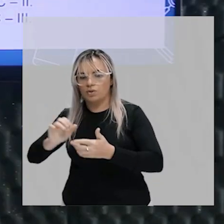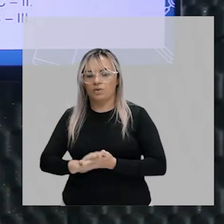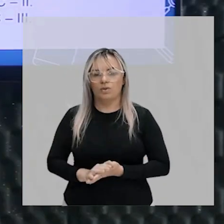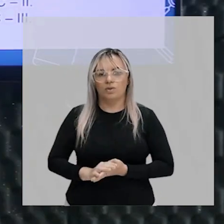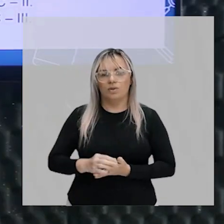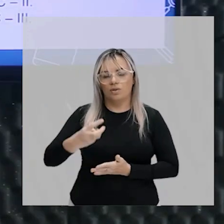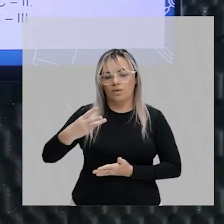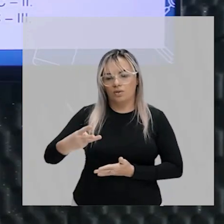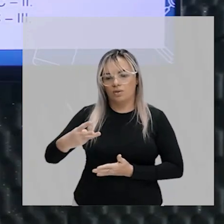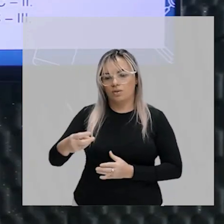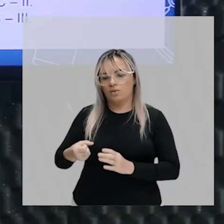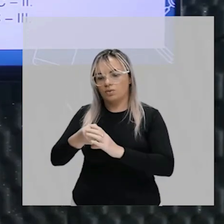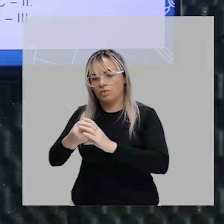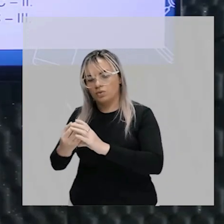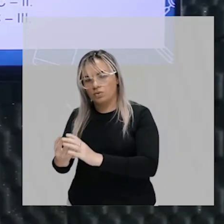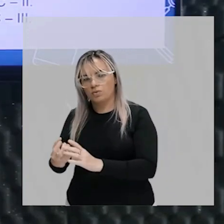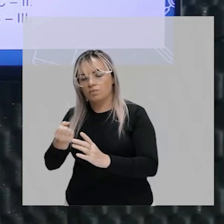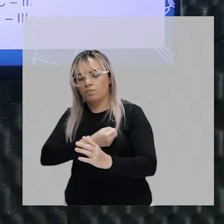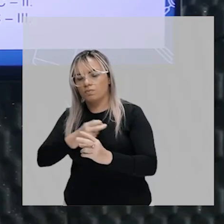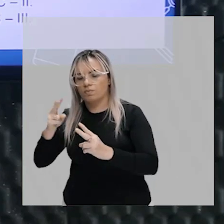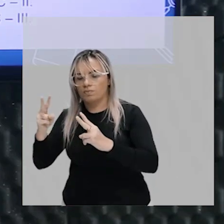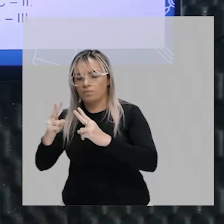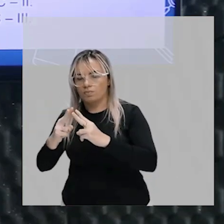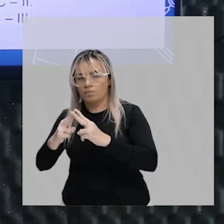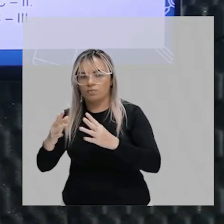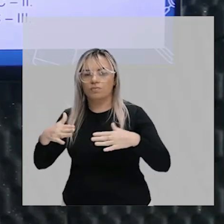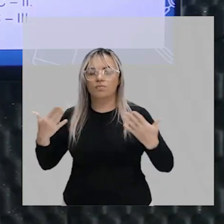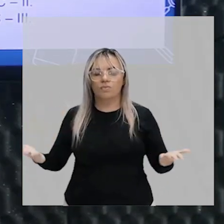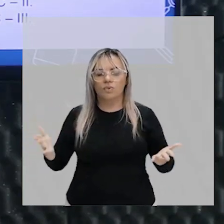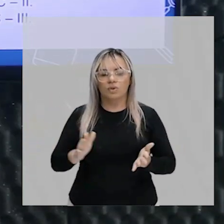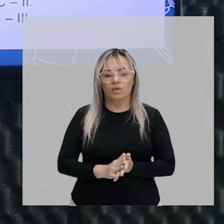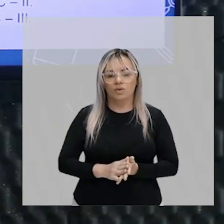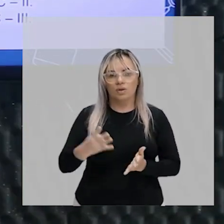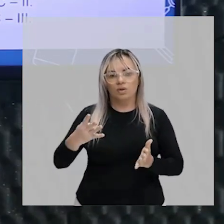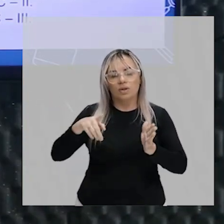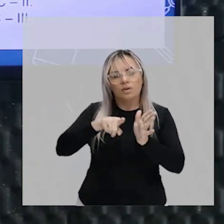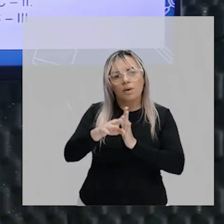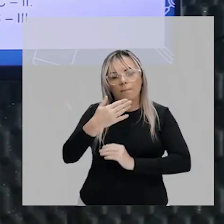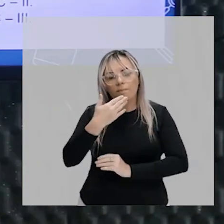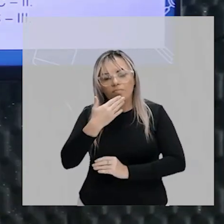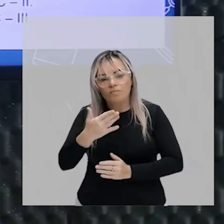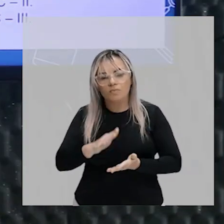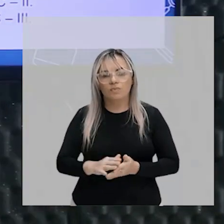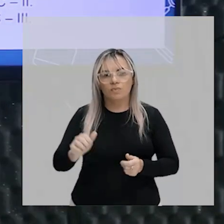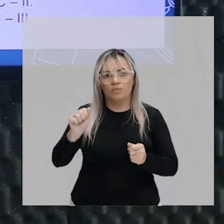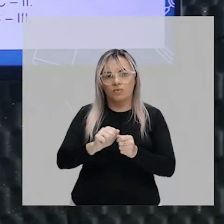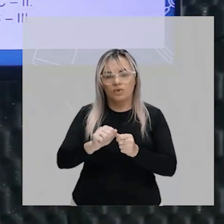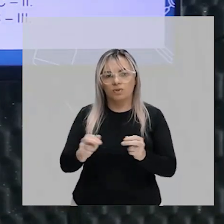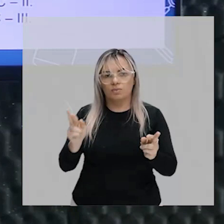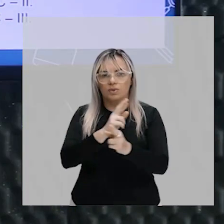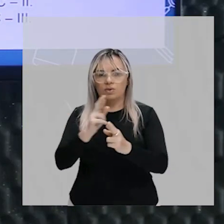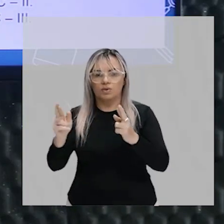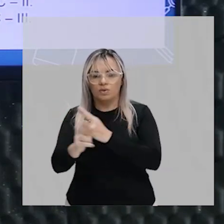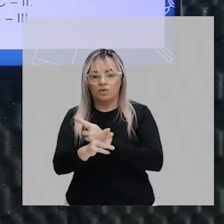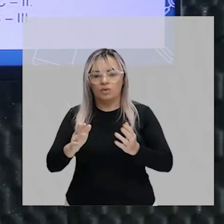e a de número 3 tá me dizendo que é conjunto dos números pares que que a questão solicita que nós façamos relação relacionar né